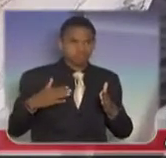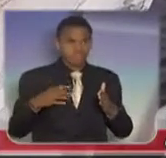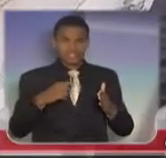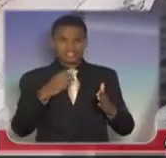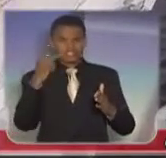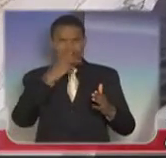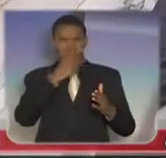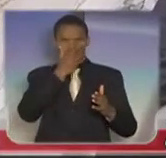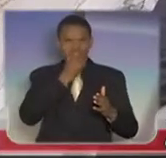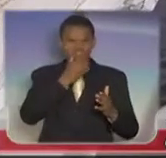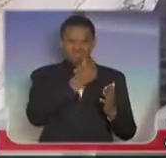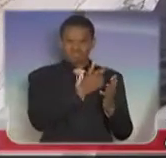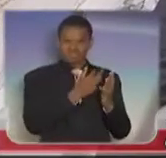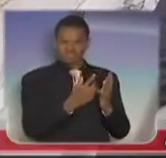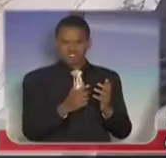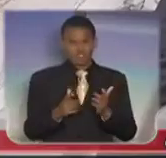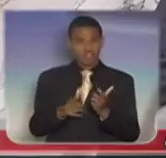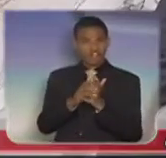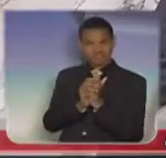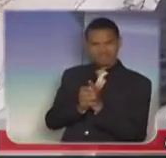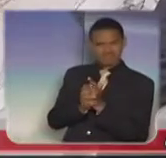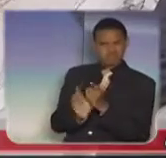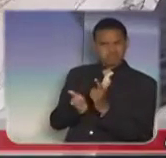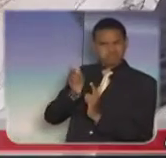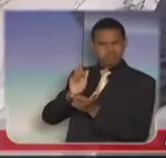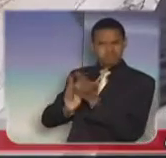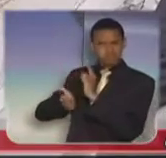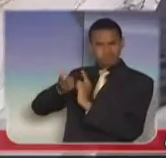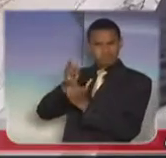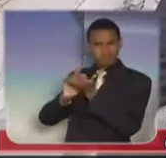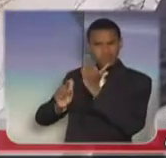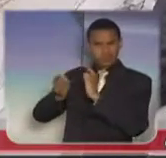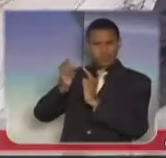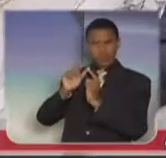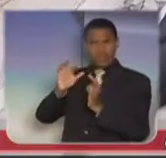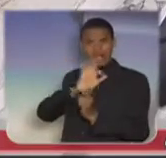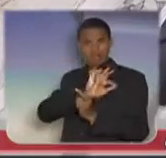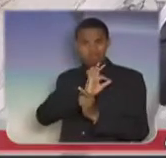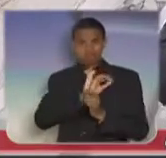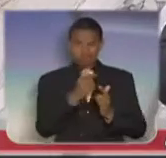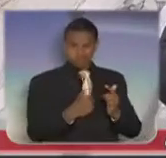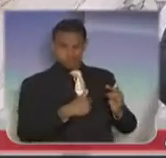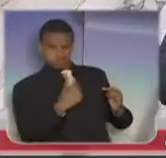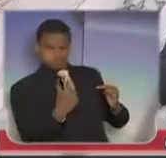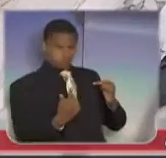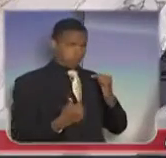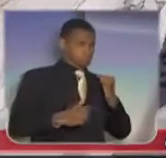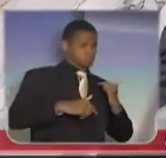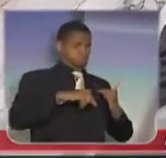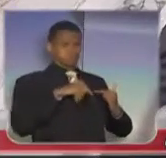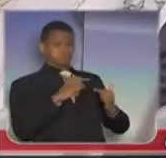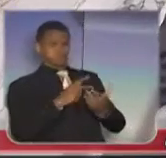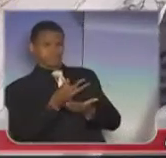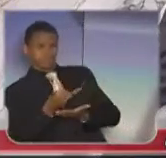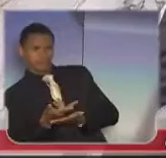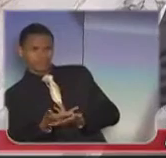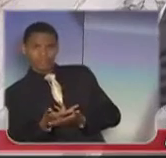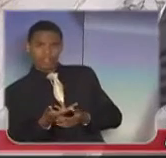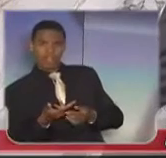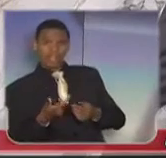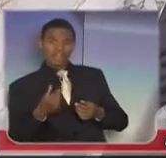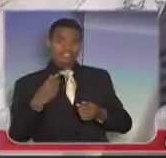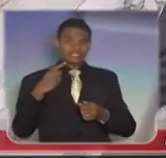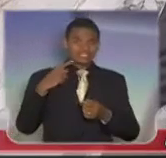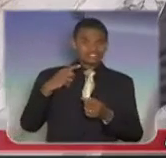que efetuaram disparos de arma de fogo os policiais militares foram feridos sendo que foram socorridas pelas equipes